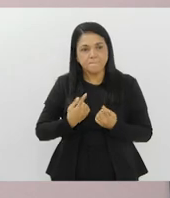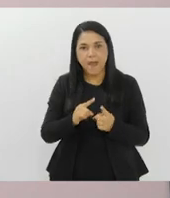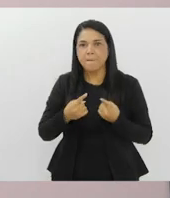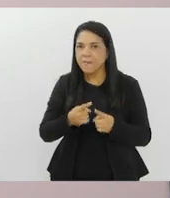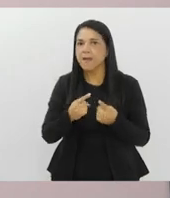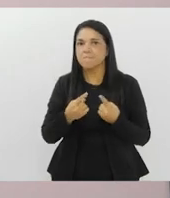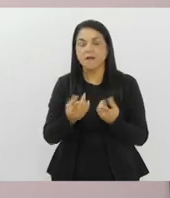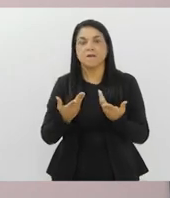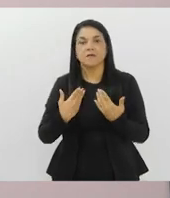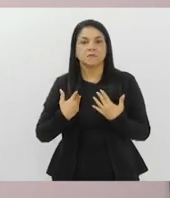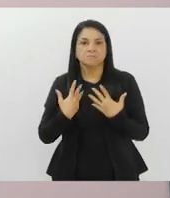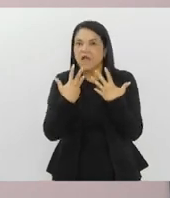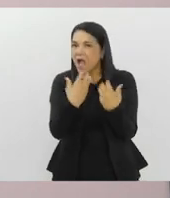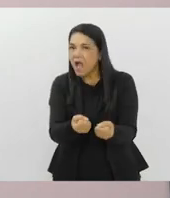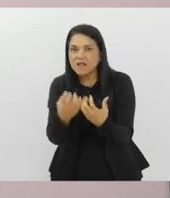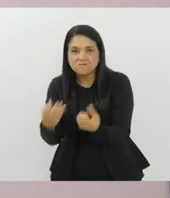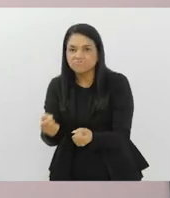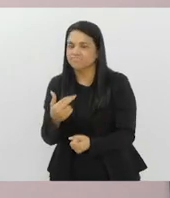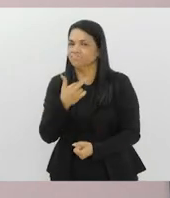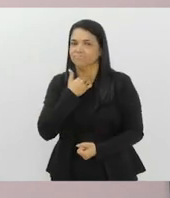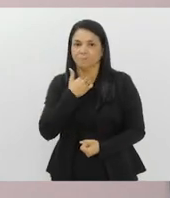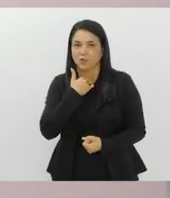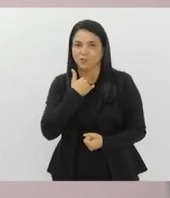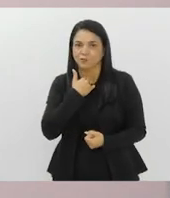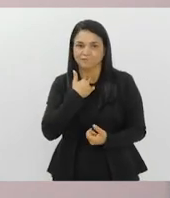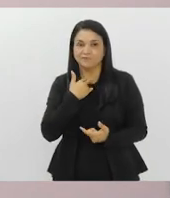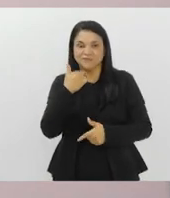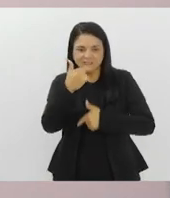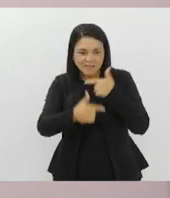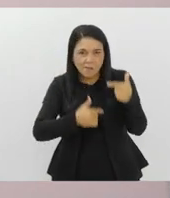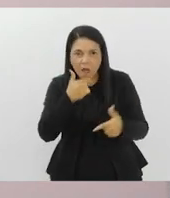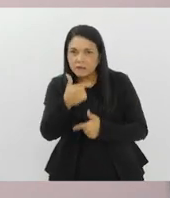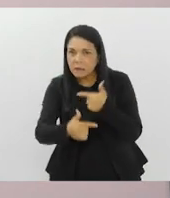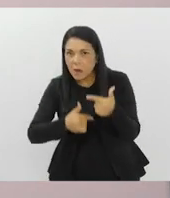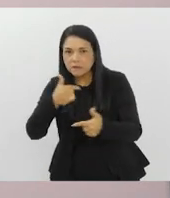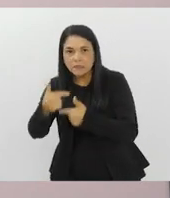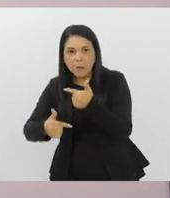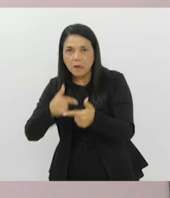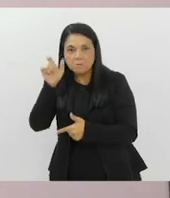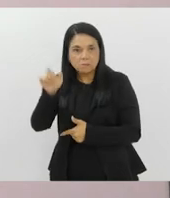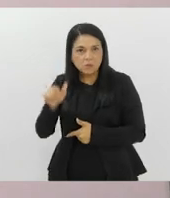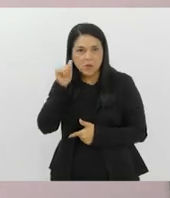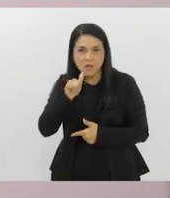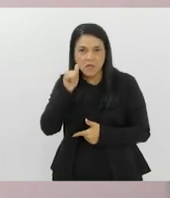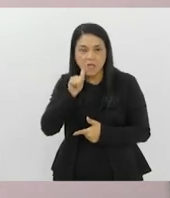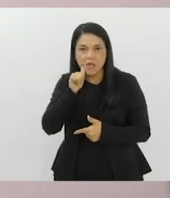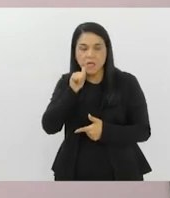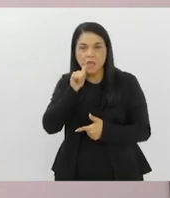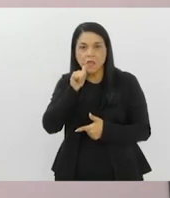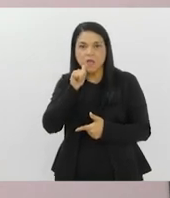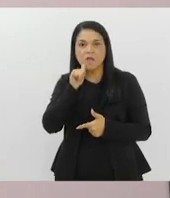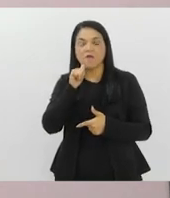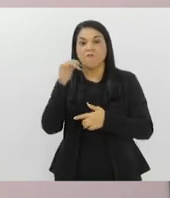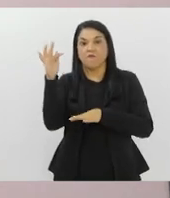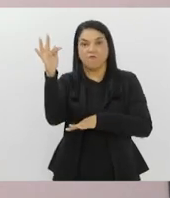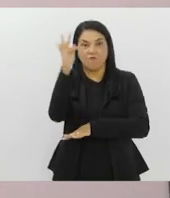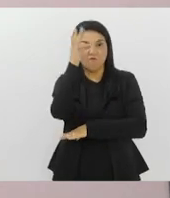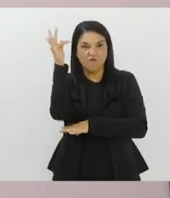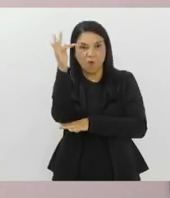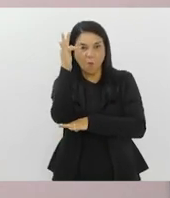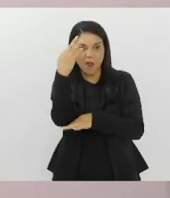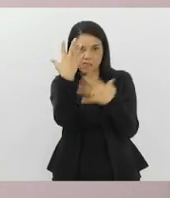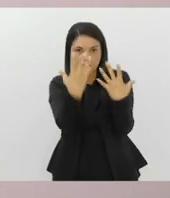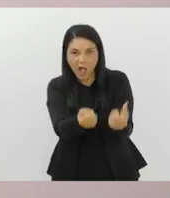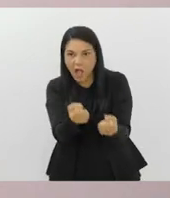permitamos que a exploração do trabalho seja oficializado, formalizado e